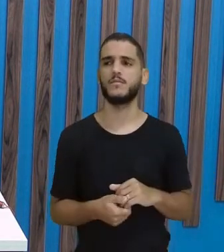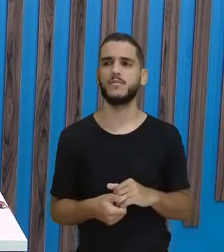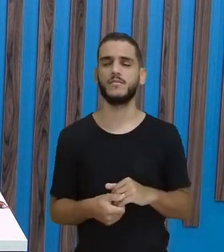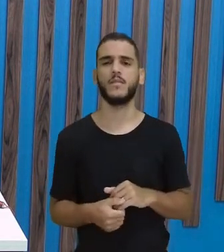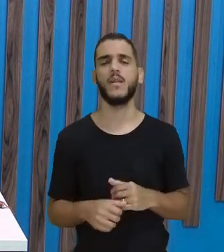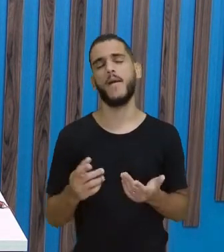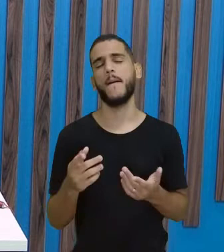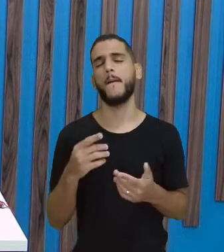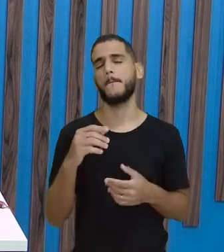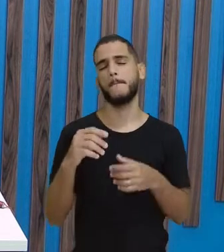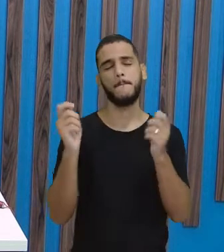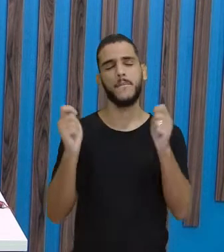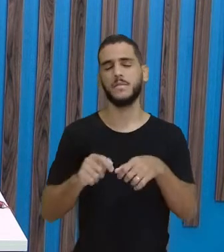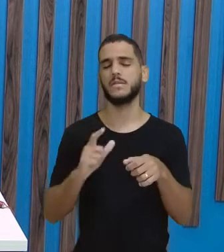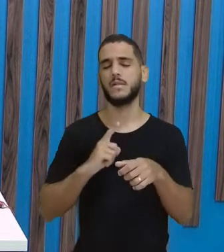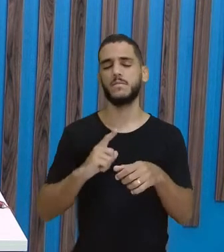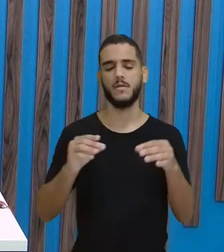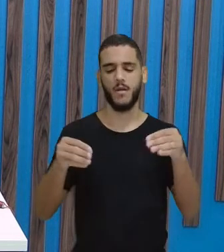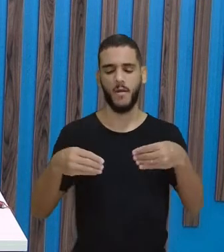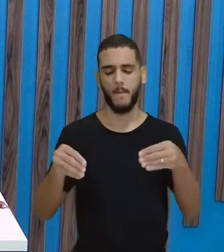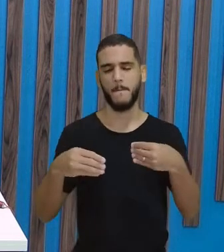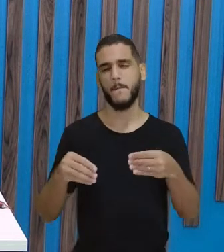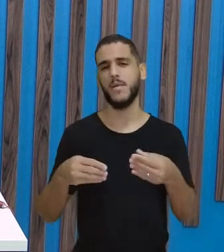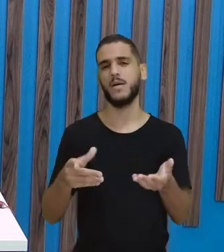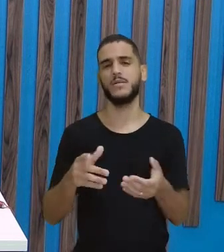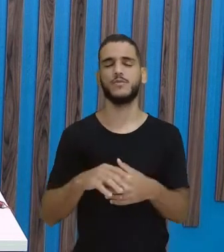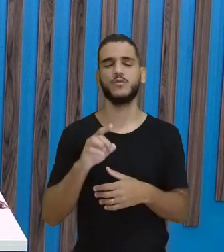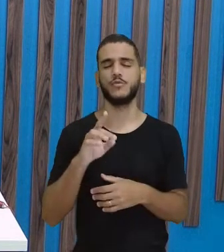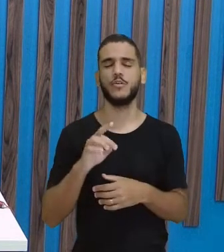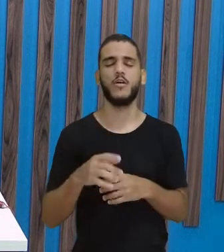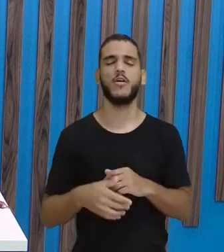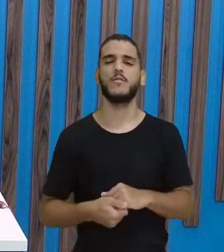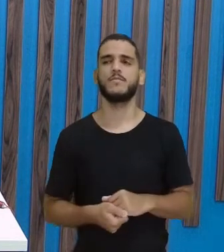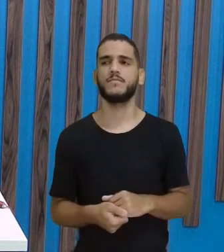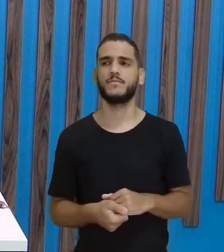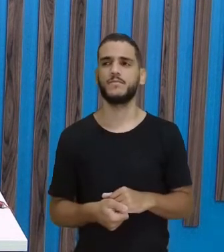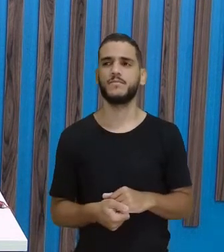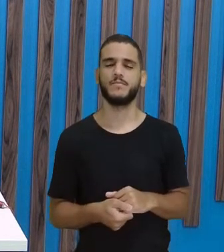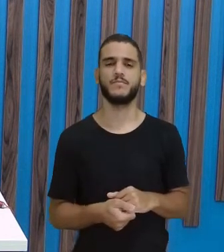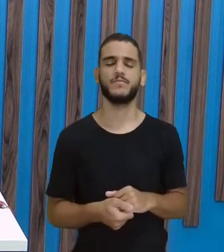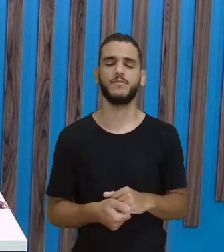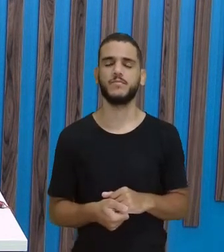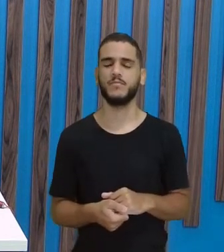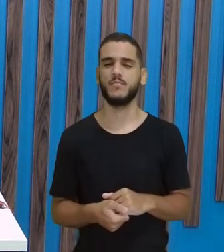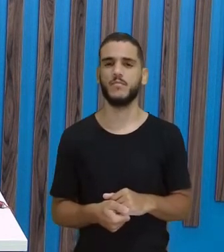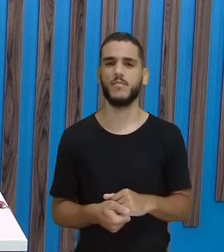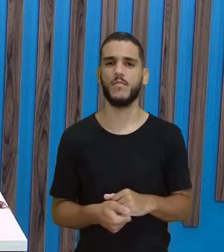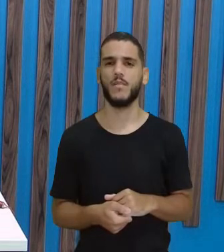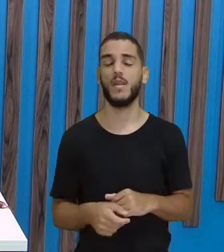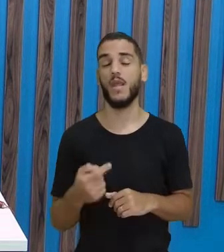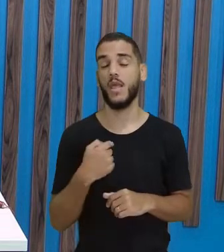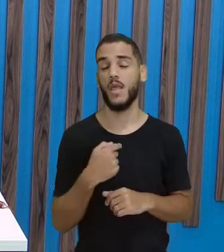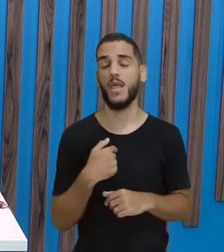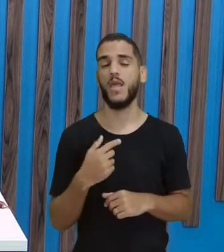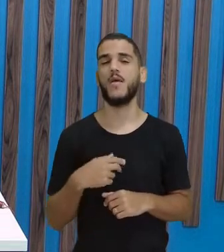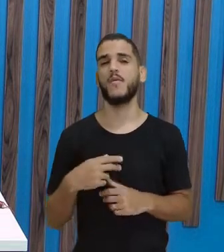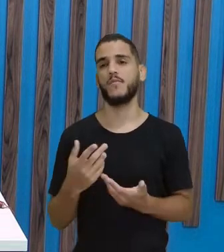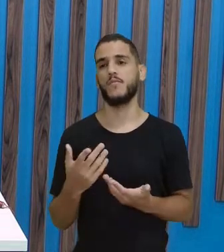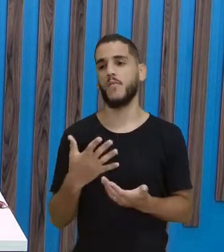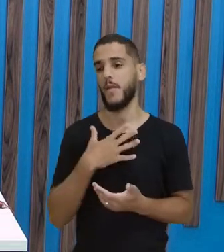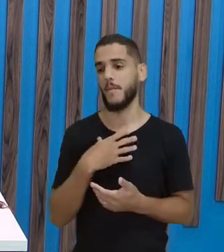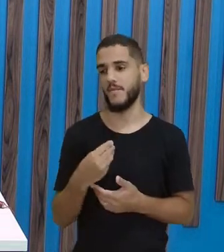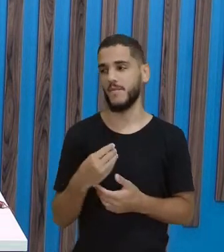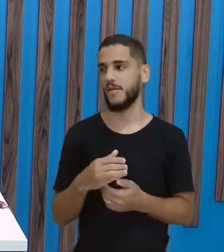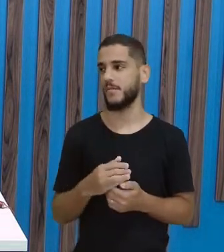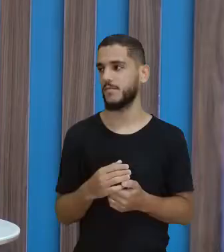um paninho, uma toalhinha, né? E coloca aqui só, que a toalhinha não vai entrar, né? Ela não vai lá profundo no teu Sabe ouvido. como é que eu faço com meu filho, professora Sandra? Como é que você faz?